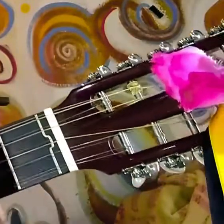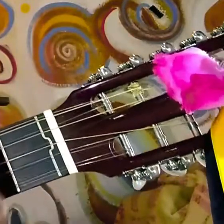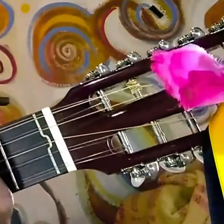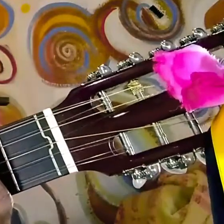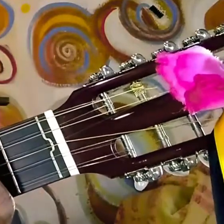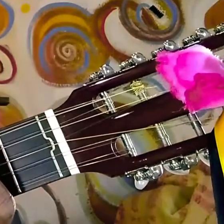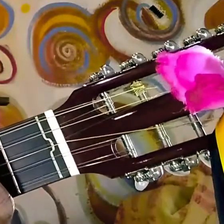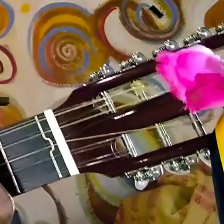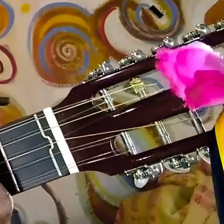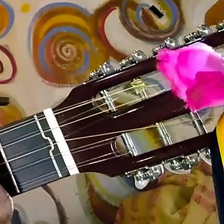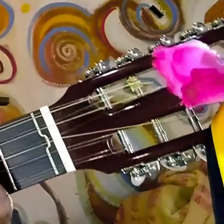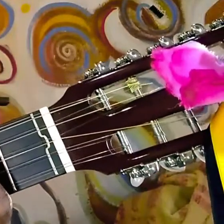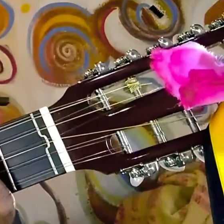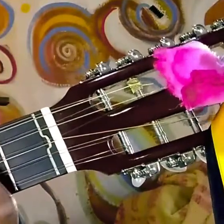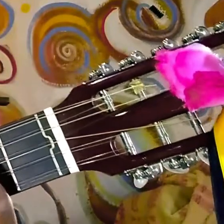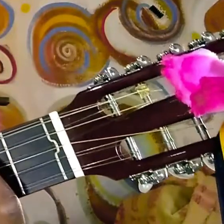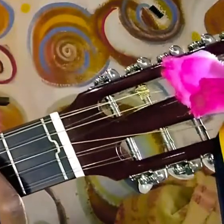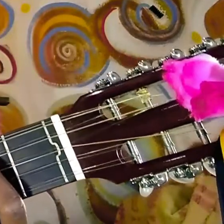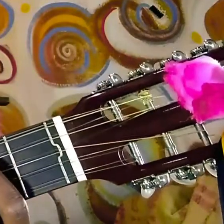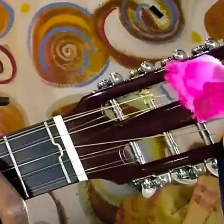seguir bebê